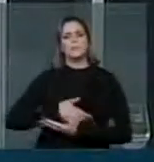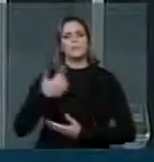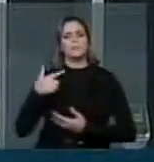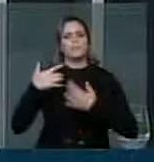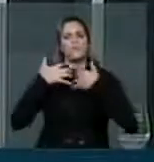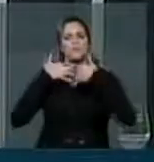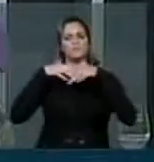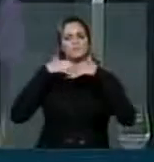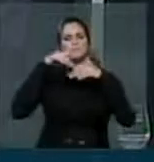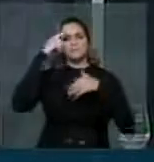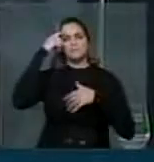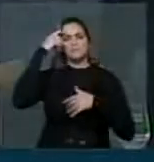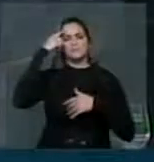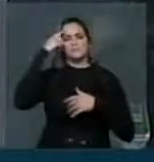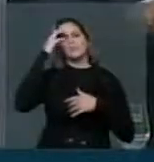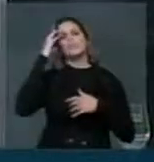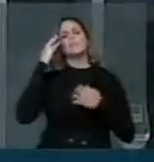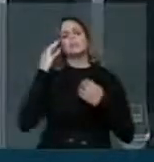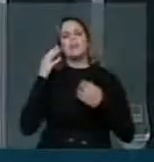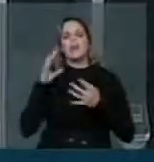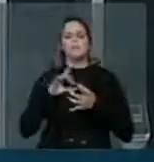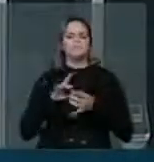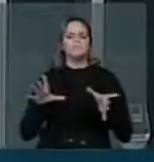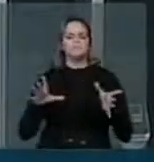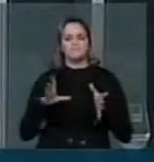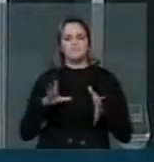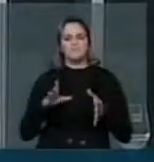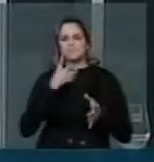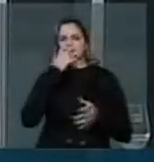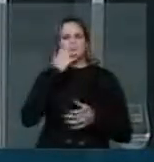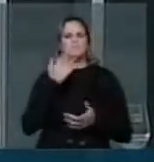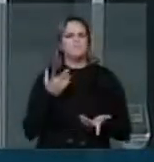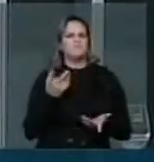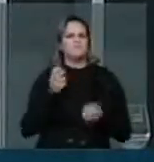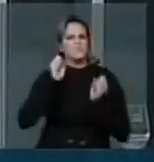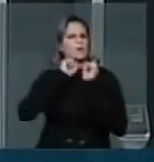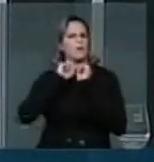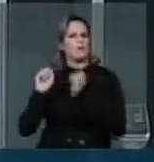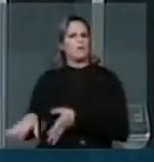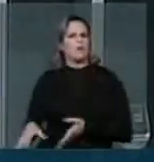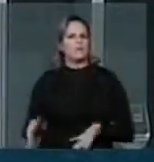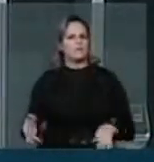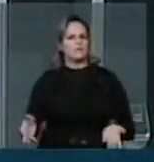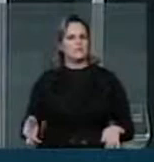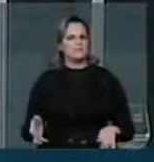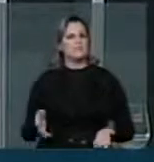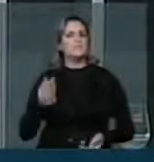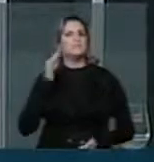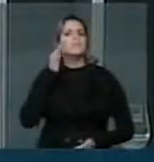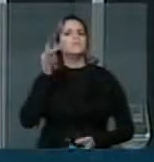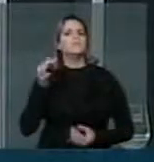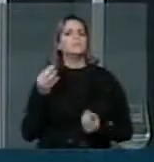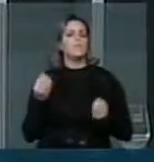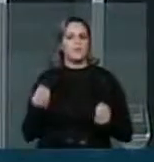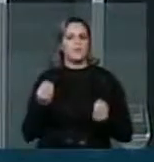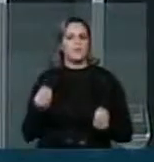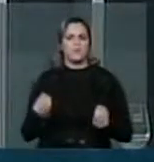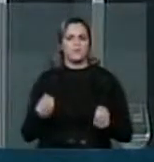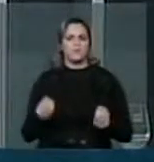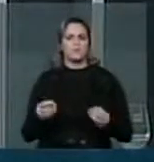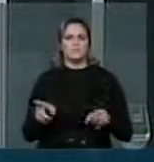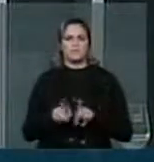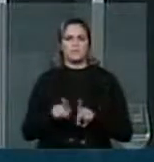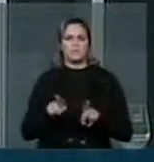e consentimos em seu descarte. Brevemente, temo que decidamos descartar também aos